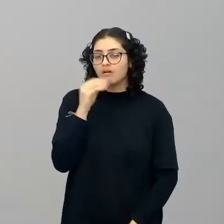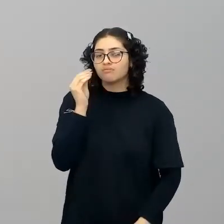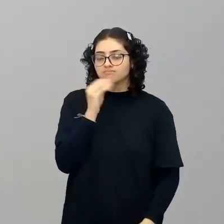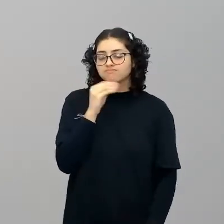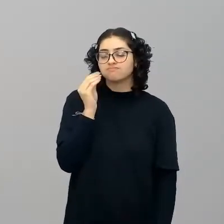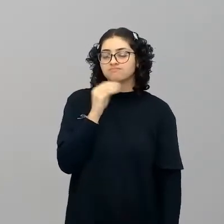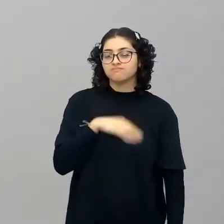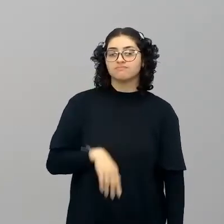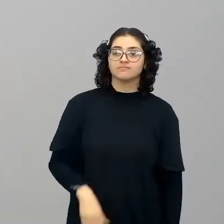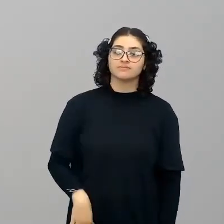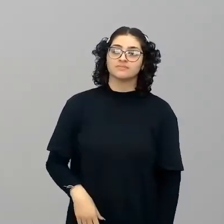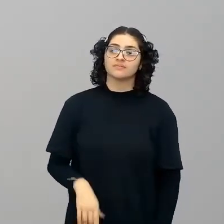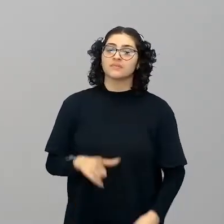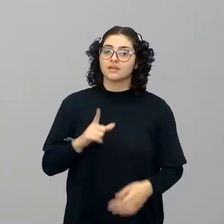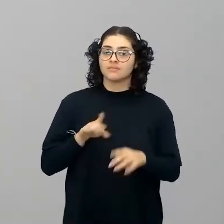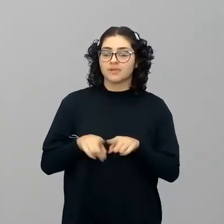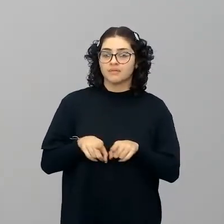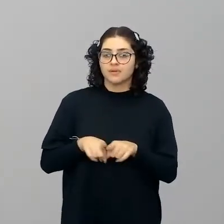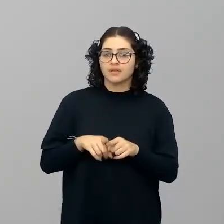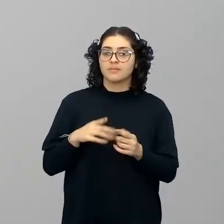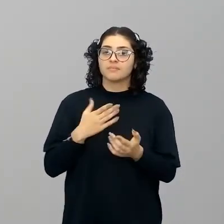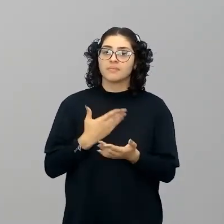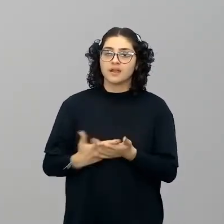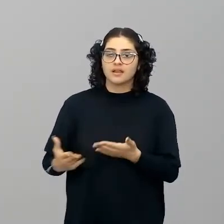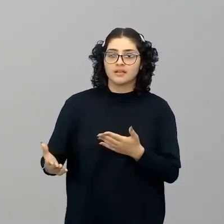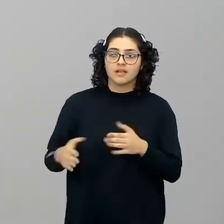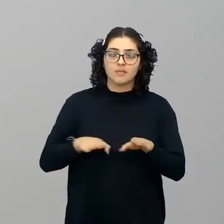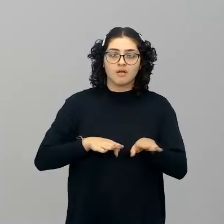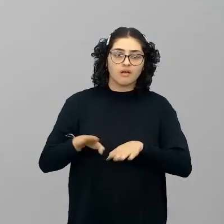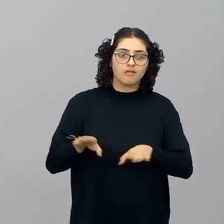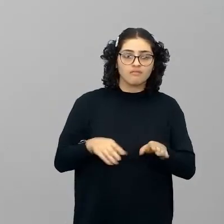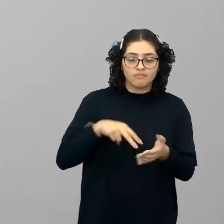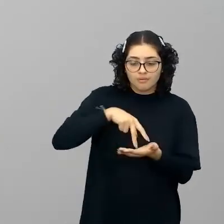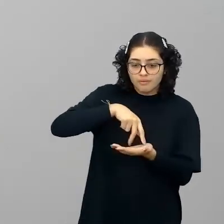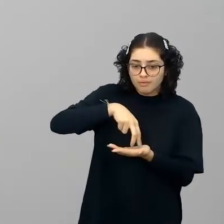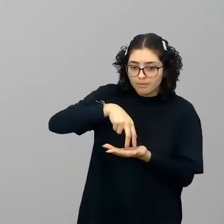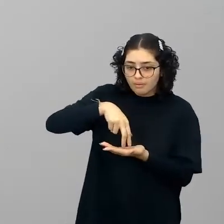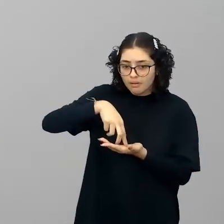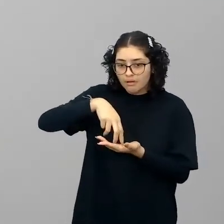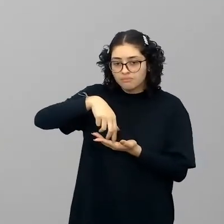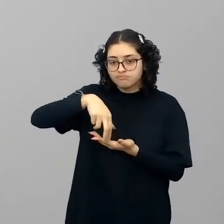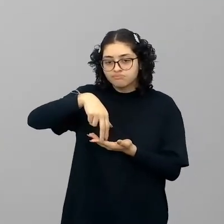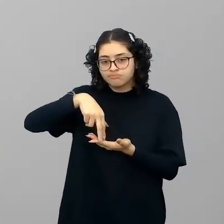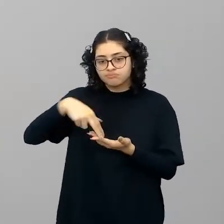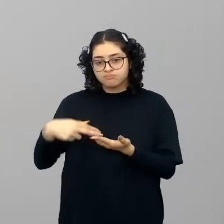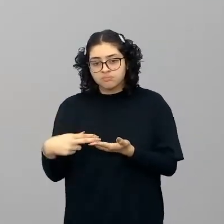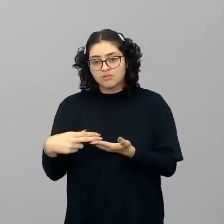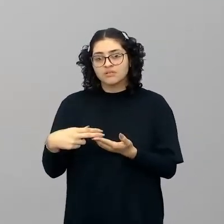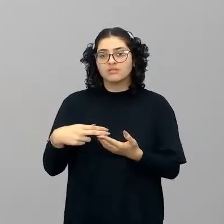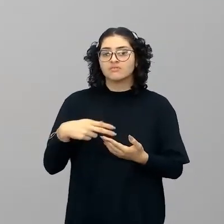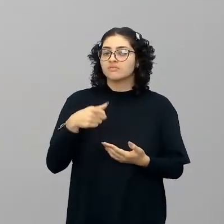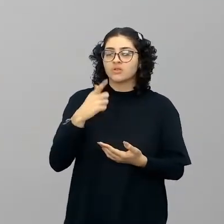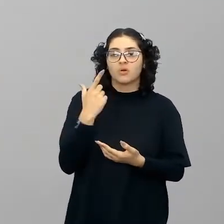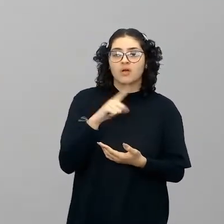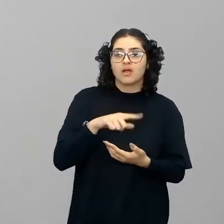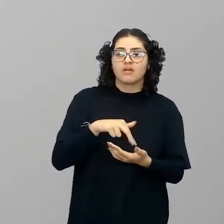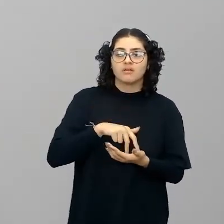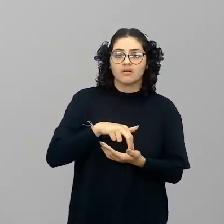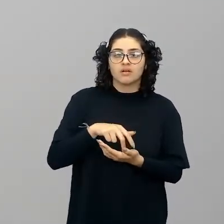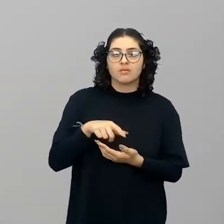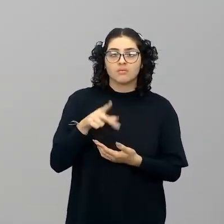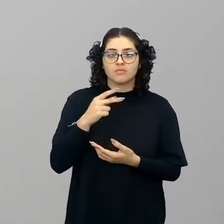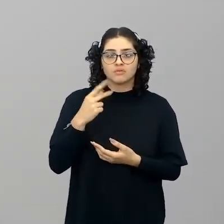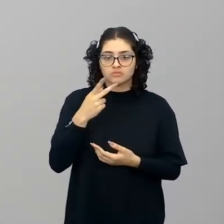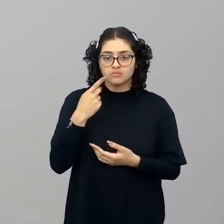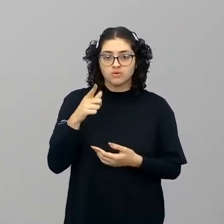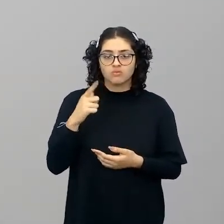fracos, há a perda da movimentação, a perda, né, do caminhar, então muitos desses